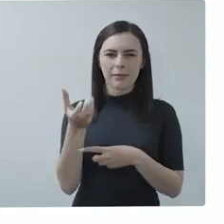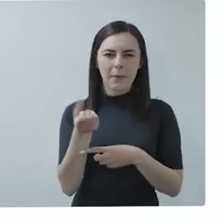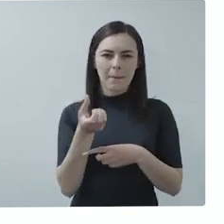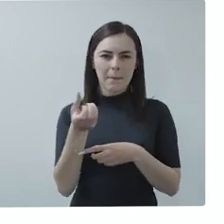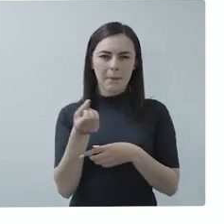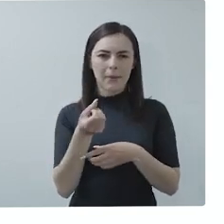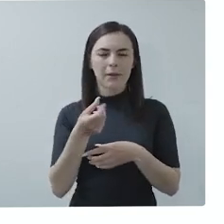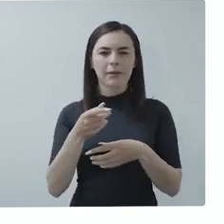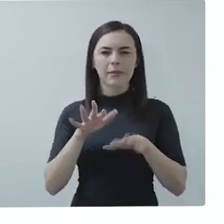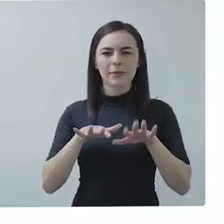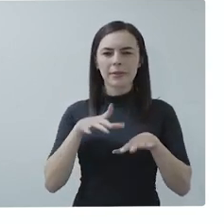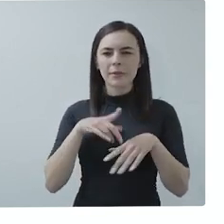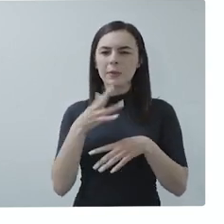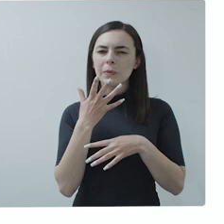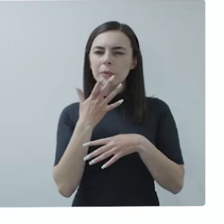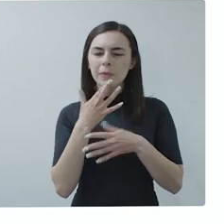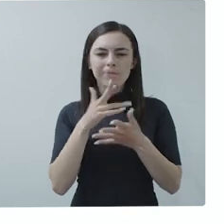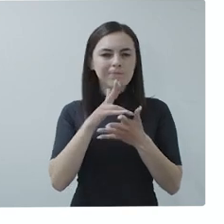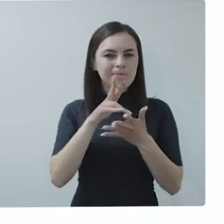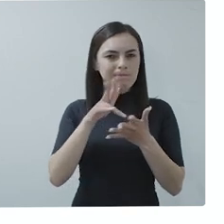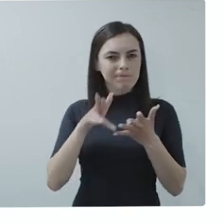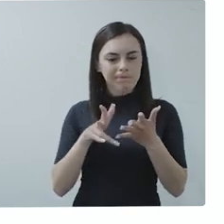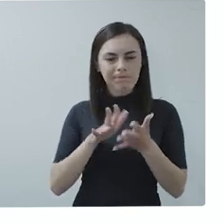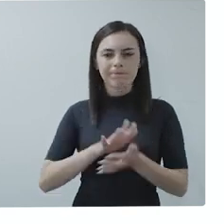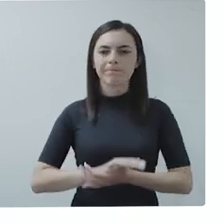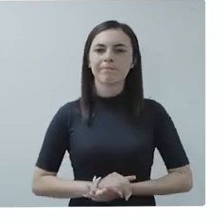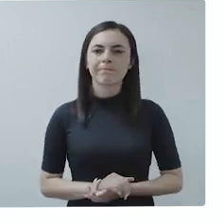assim, às vezes tem umas corzinhas, certo?